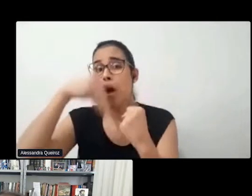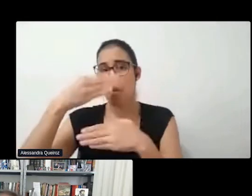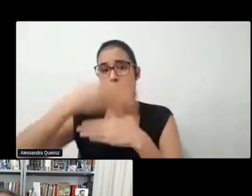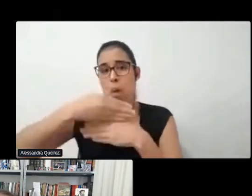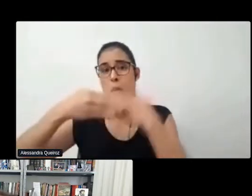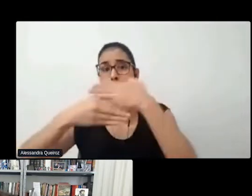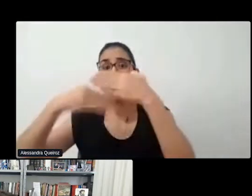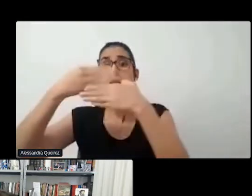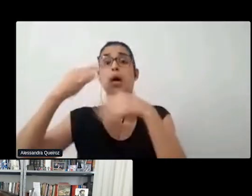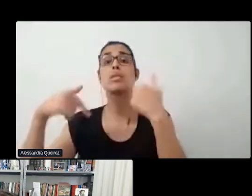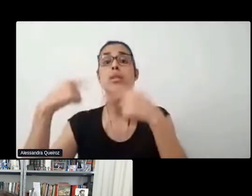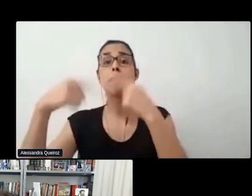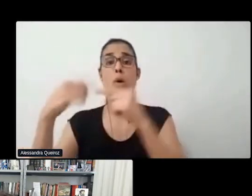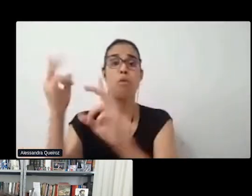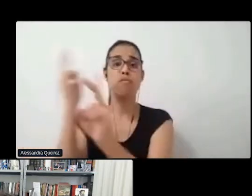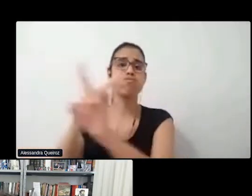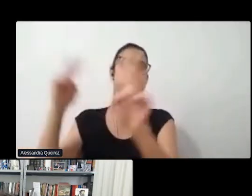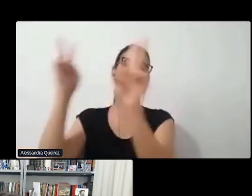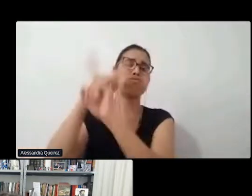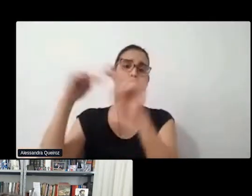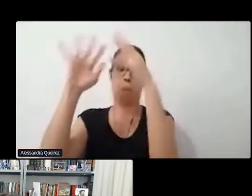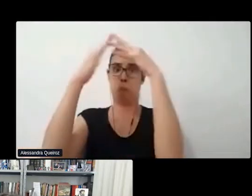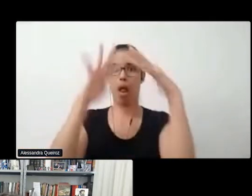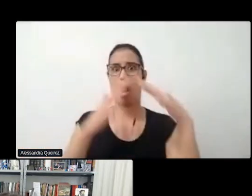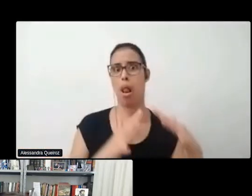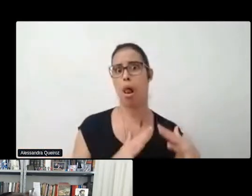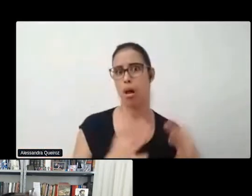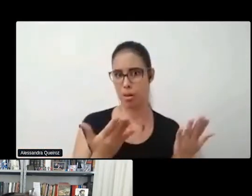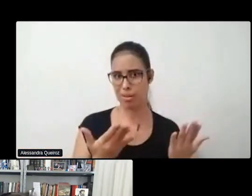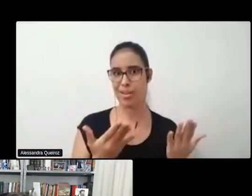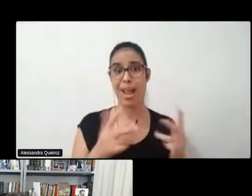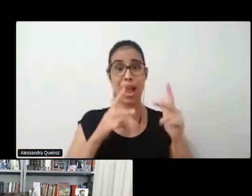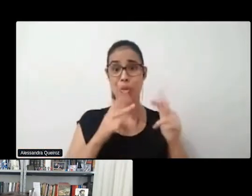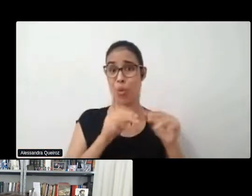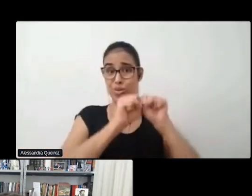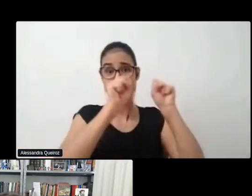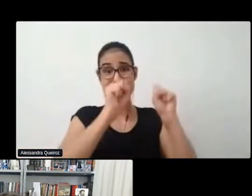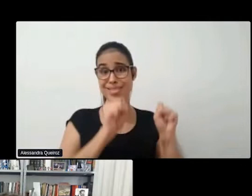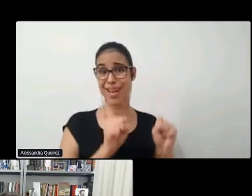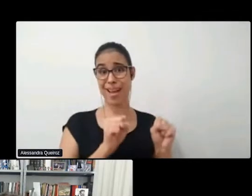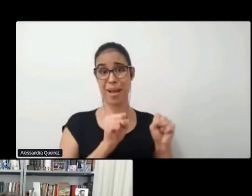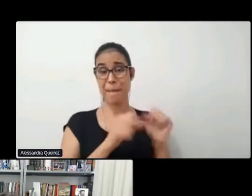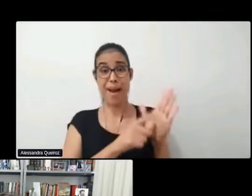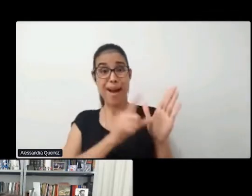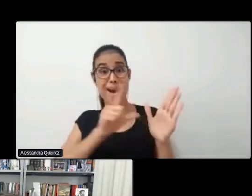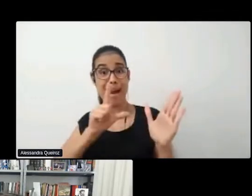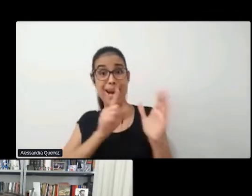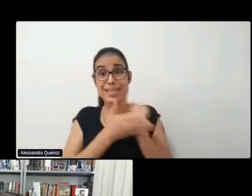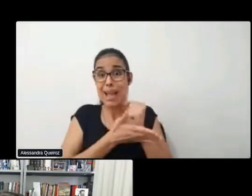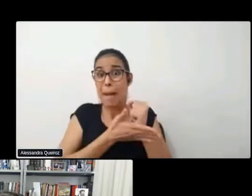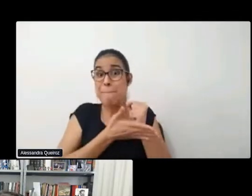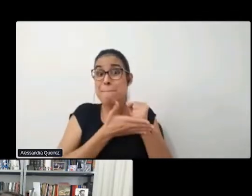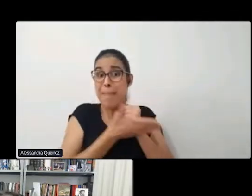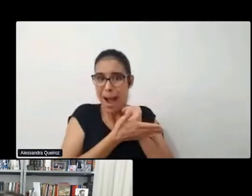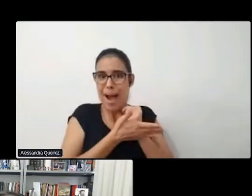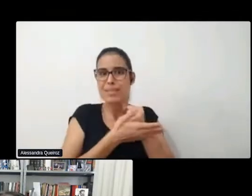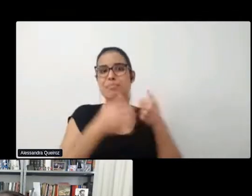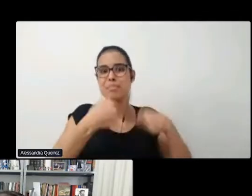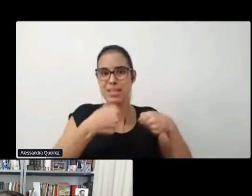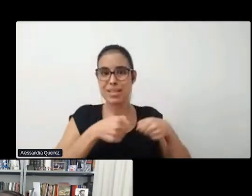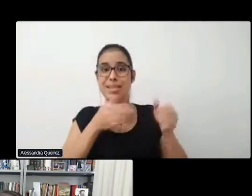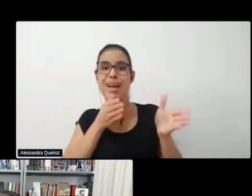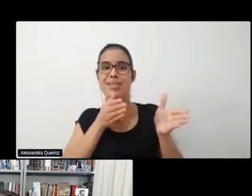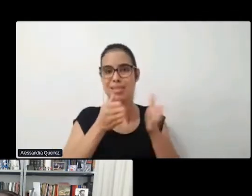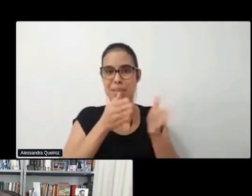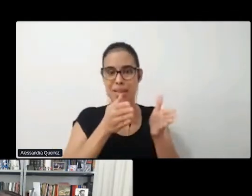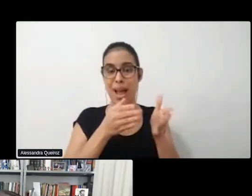pode cair. E é o que acontece na maioria das vezes, pensando nesse processo de acessibilidade. As pessoas querem soluções rápidas,